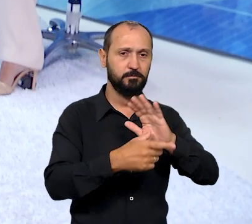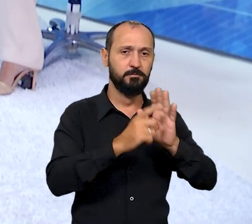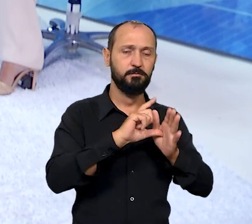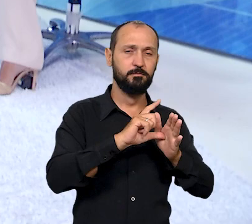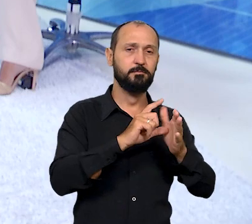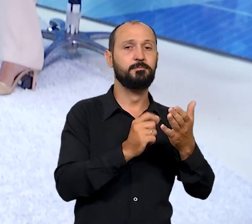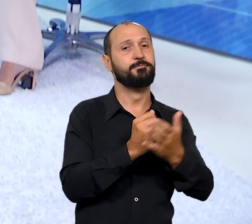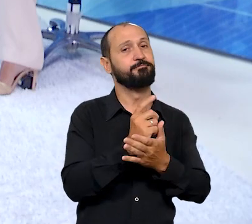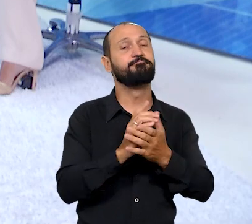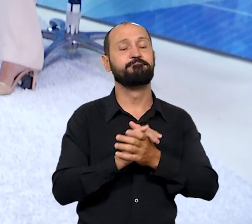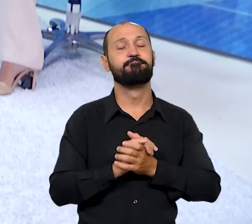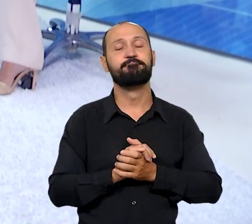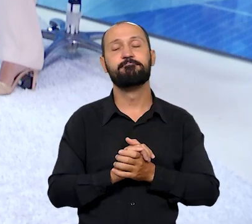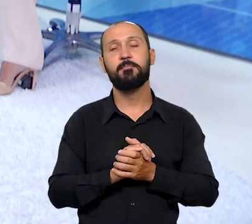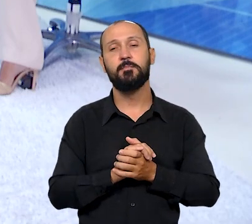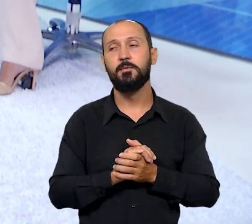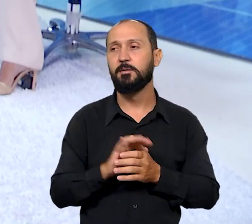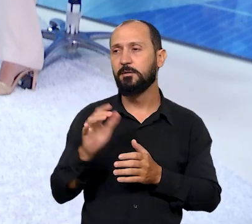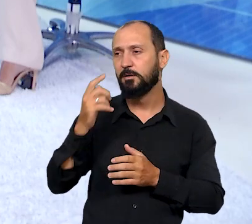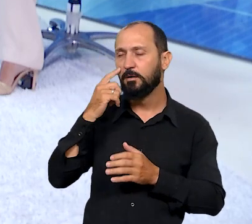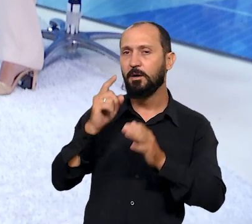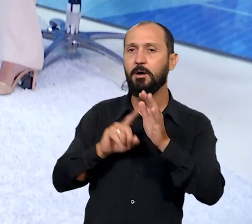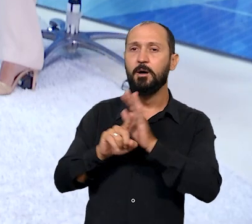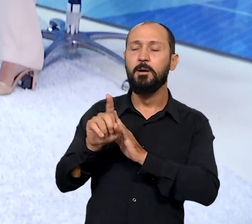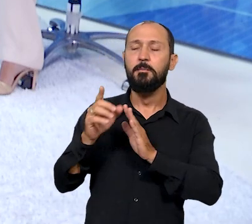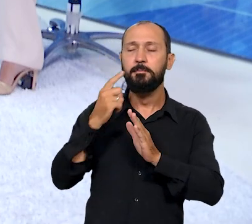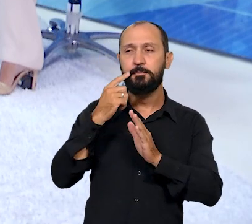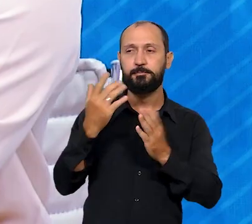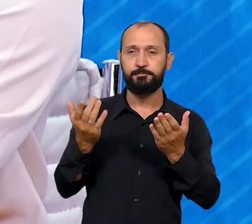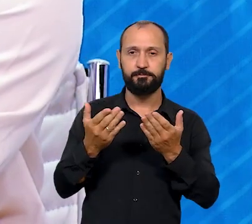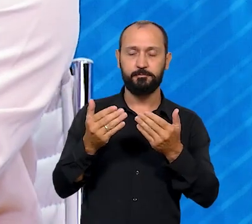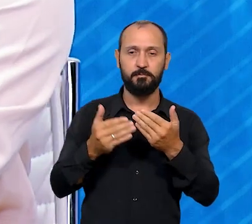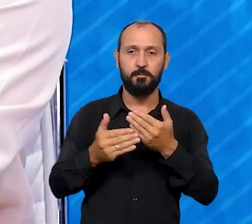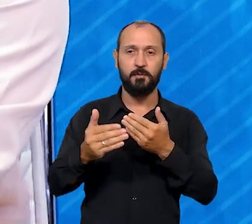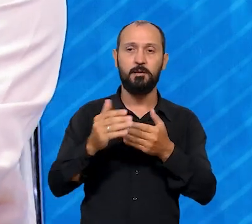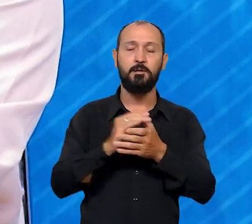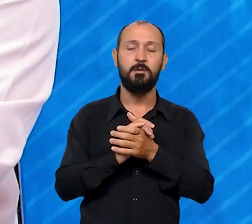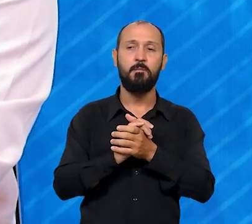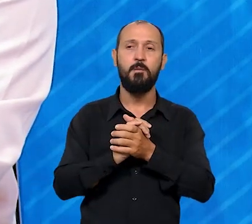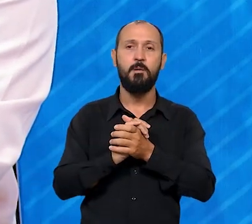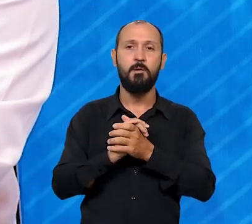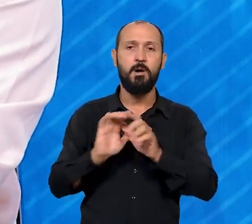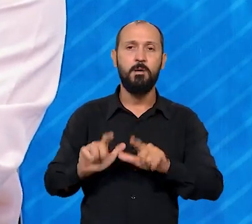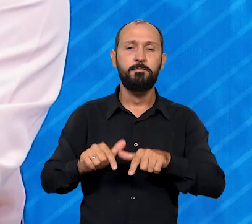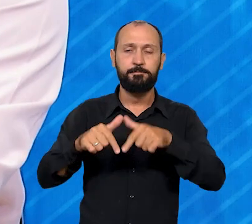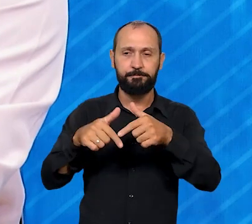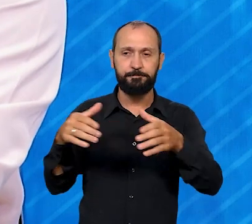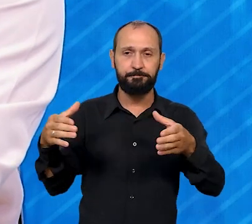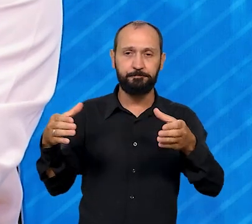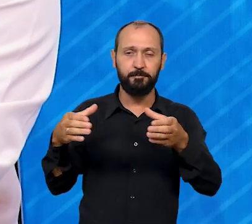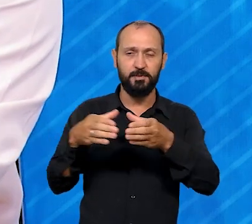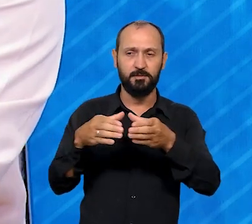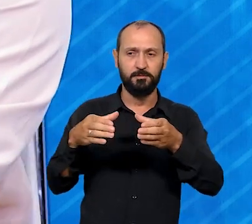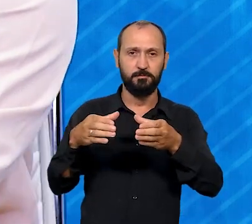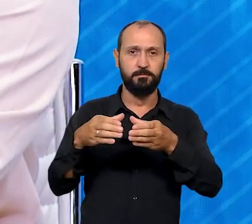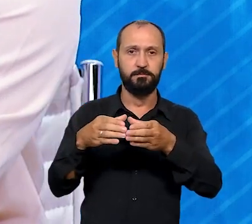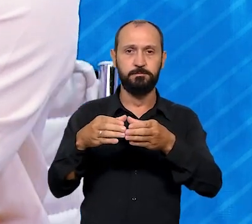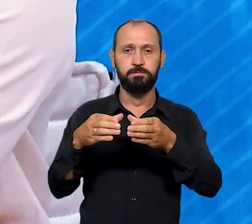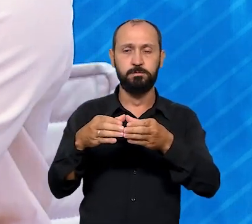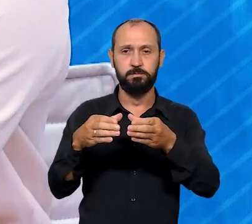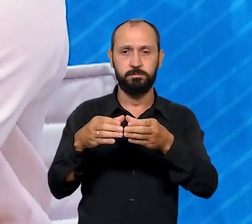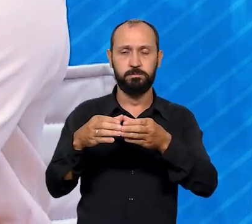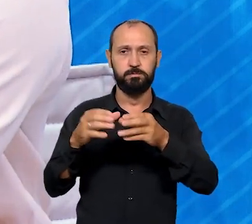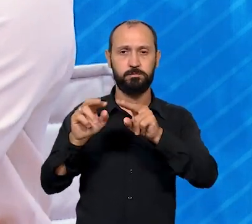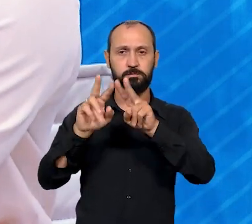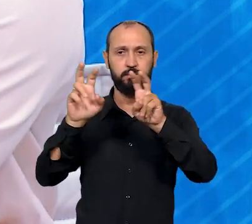quer comprar, antes de realizar essa compra. Doutor, indo agora um pouco para as ações, né, da